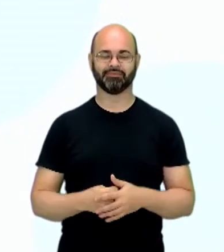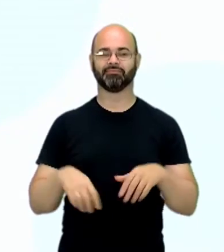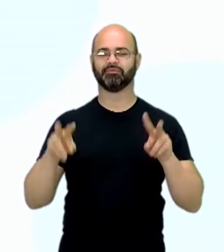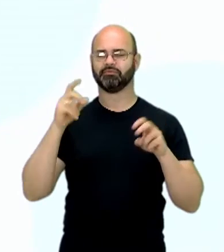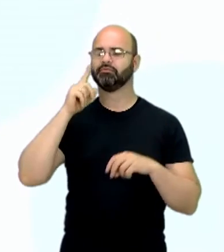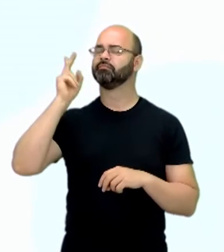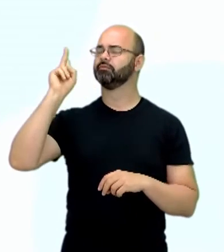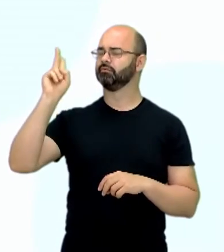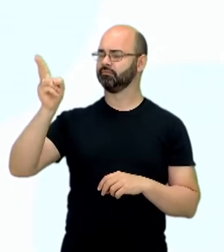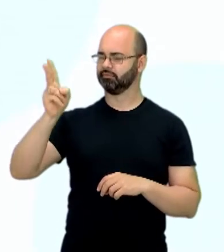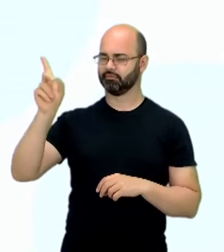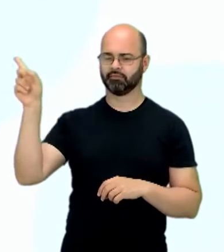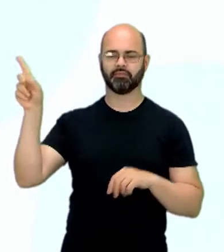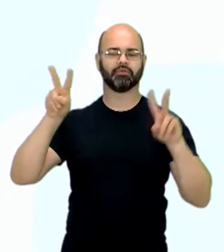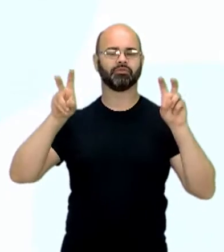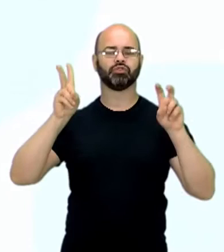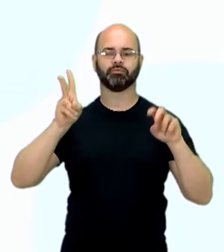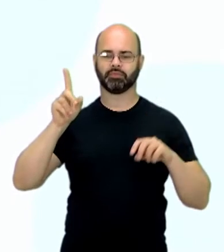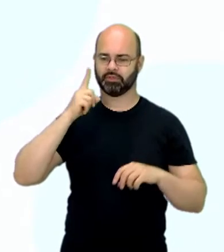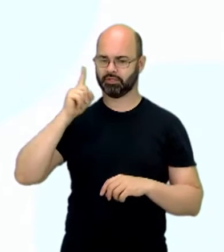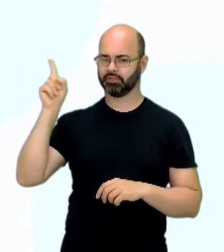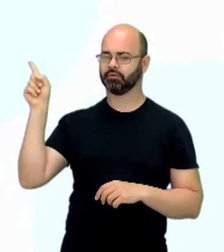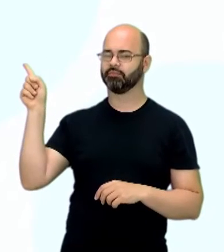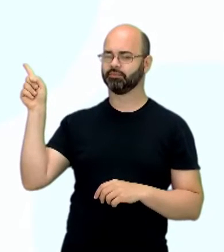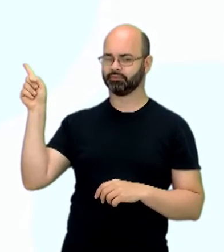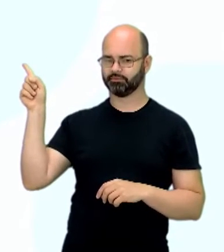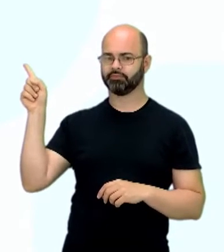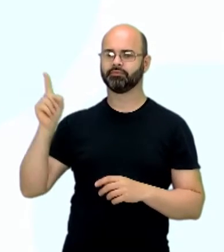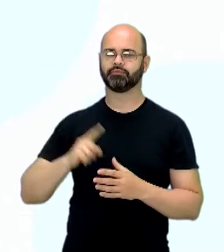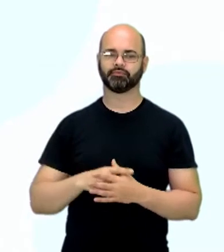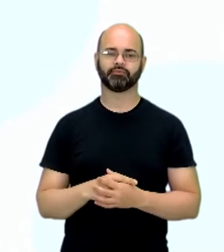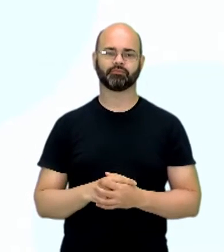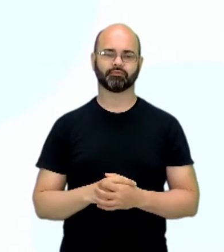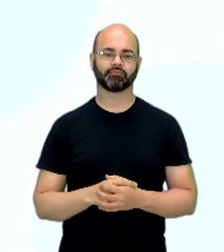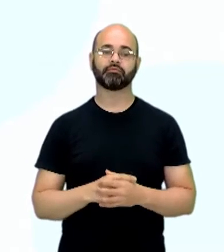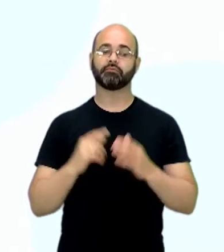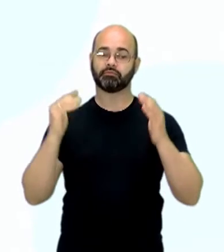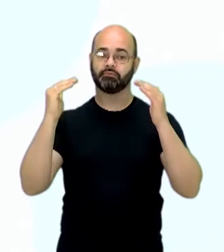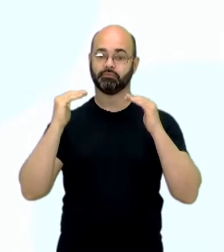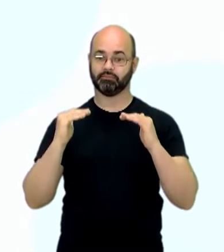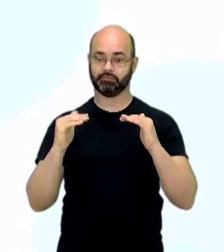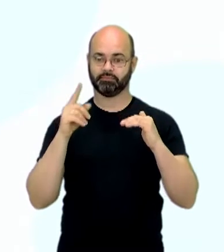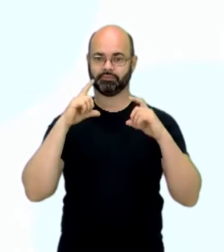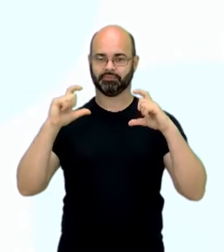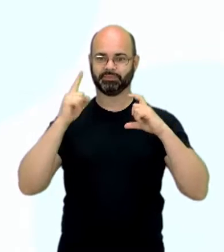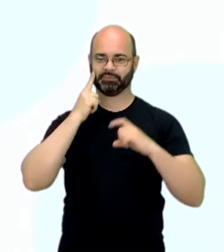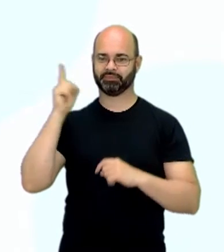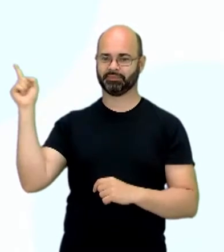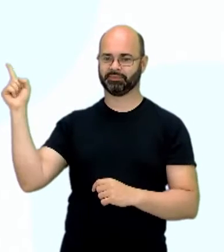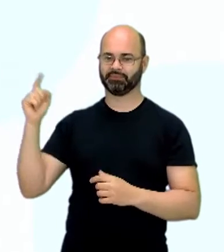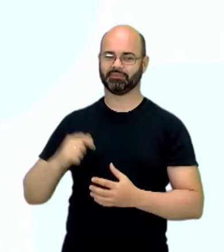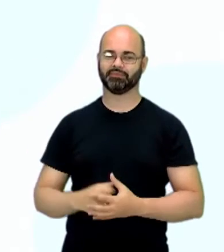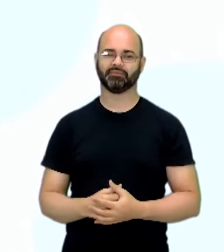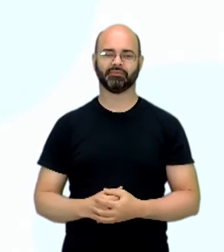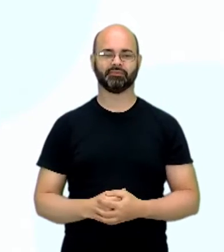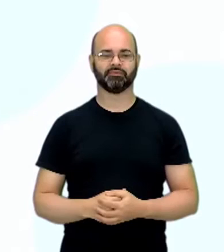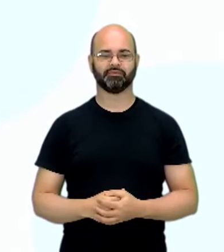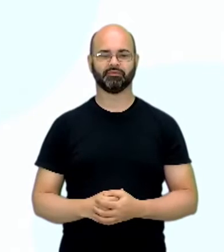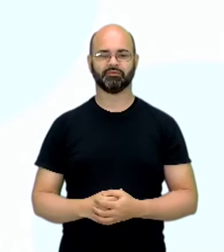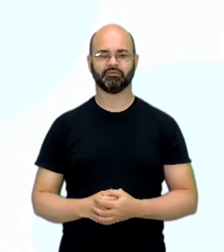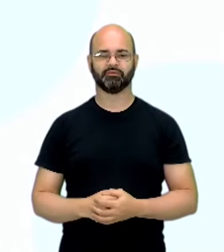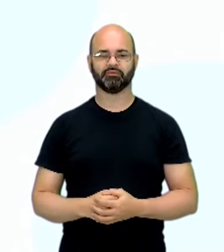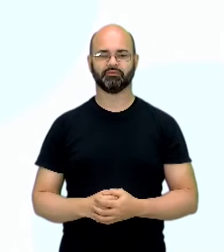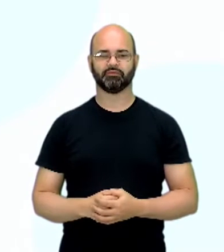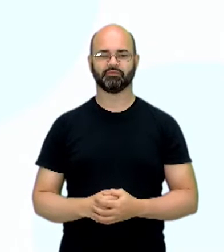é o mesmo, continuei aqui marcando quem escreveu e vamos lá para o parágrafo. I think for